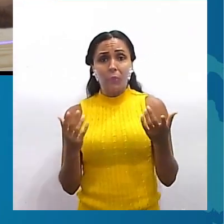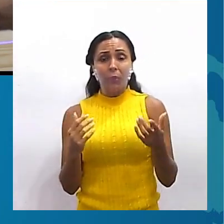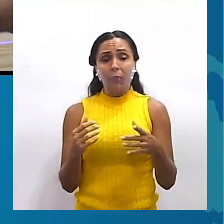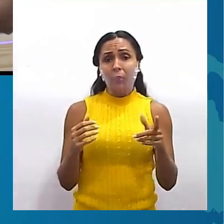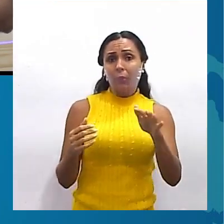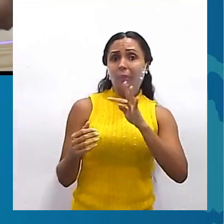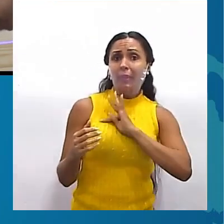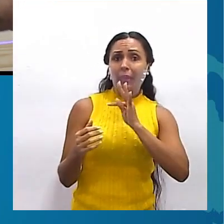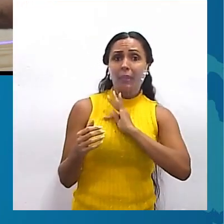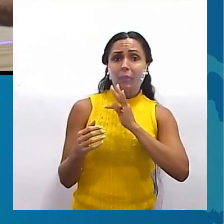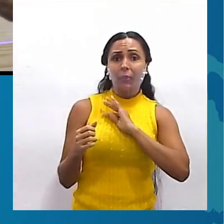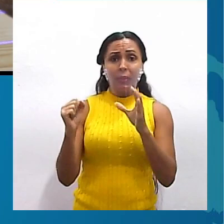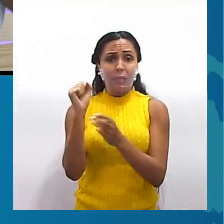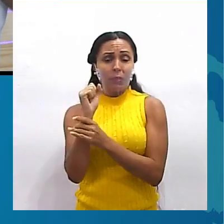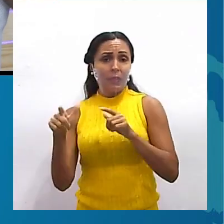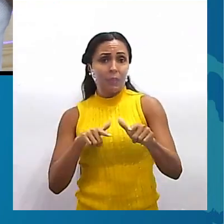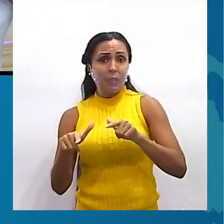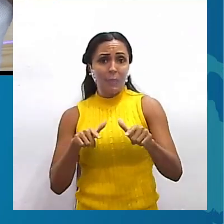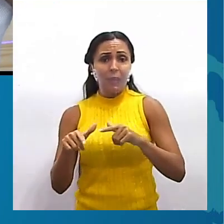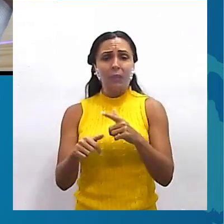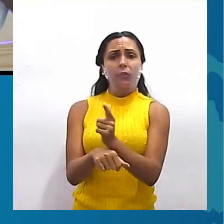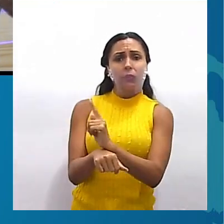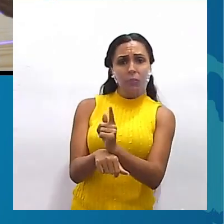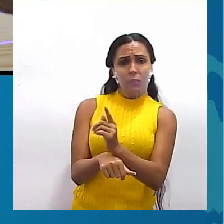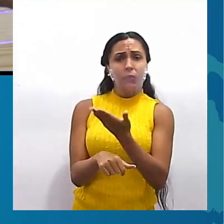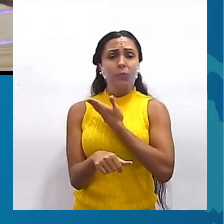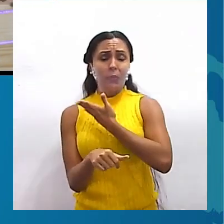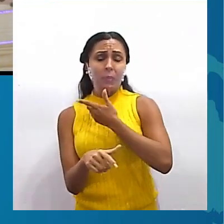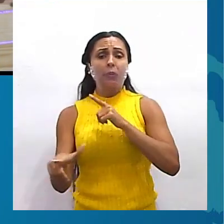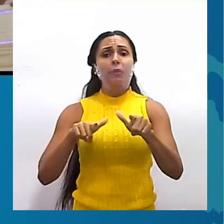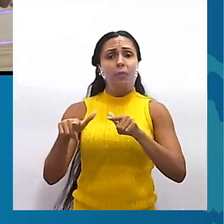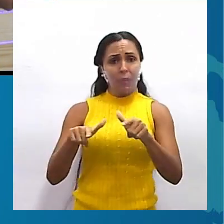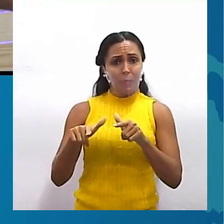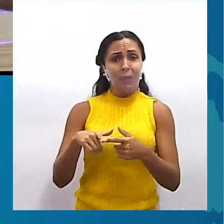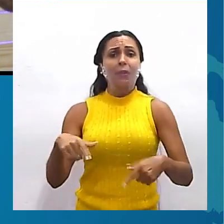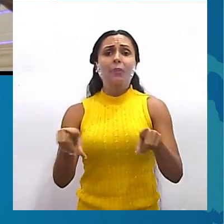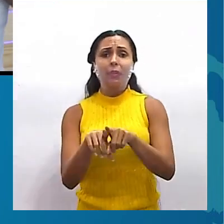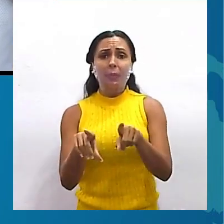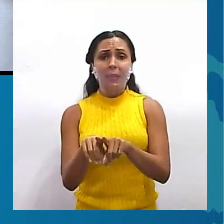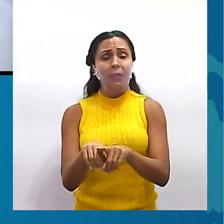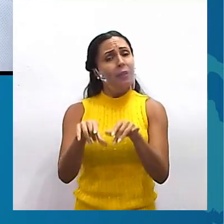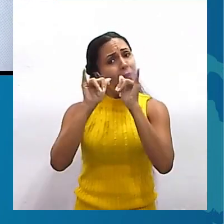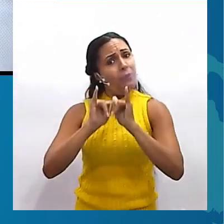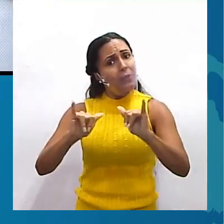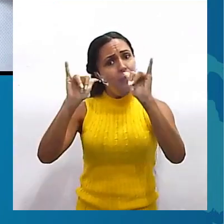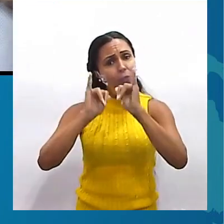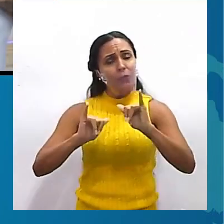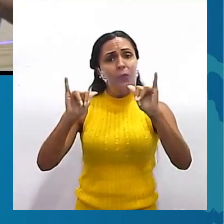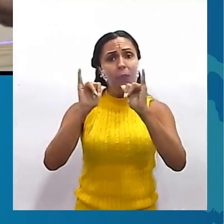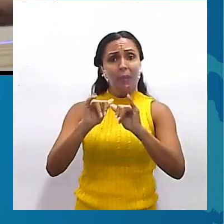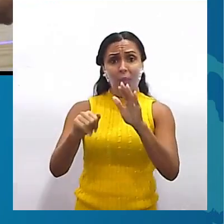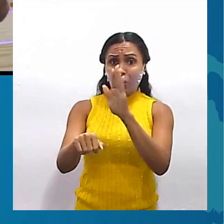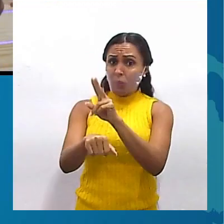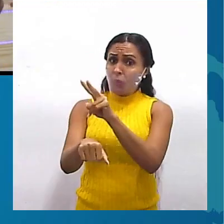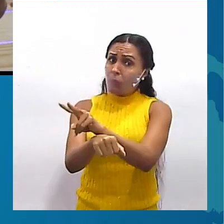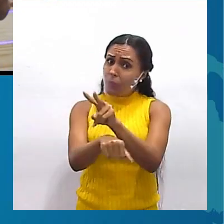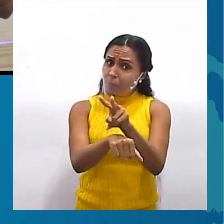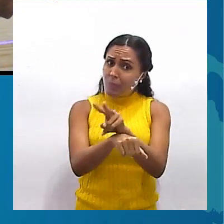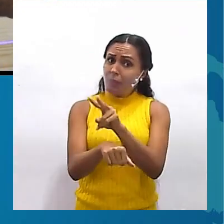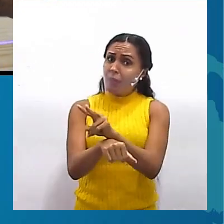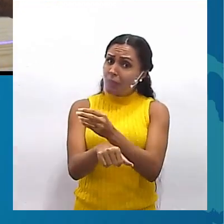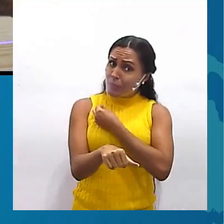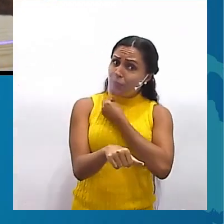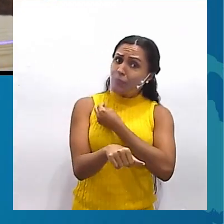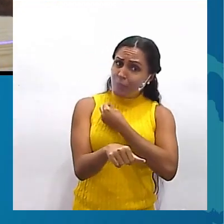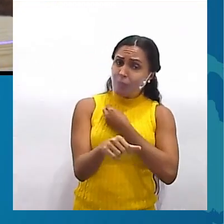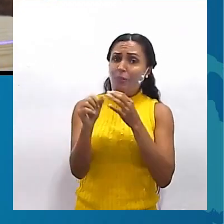o papel do gestor, é o papel do amigo do trabalho, que está ali para informar que cuide da sua segurança, porque a empresa ela